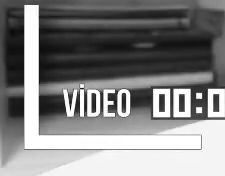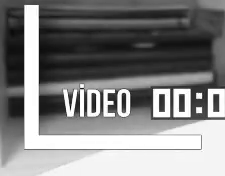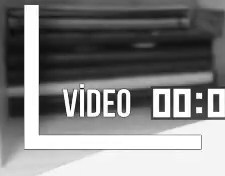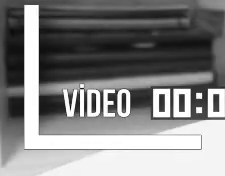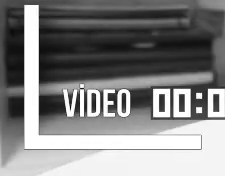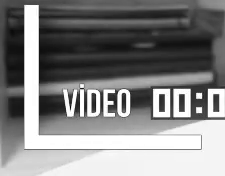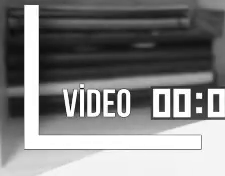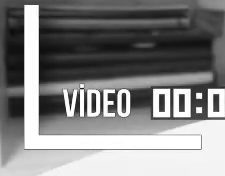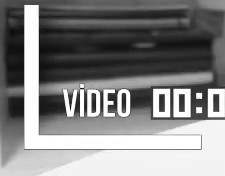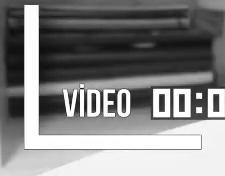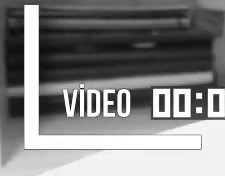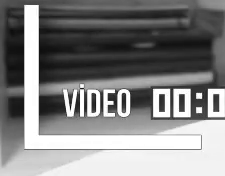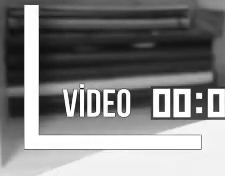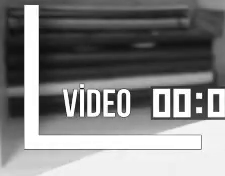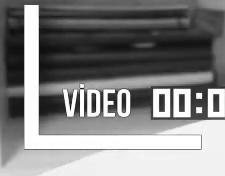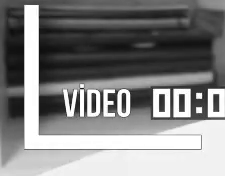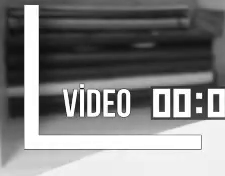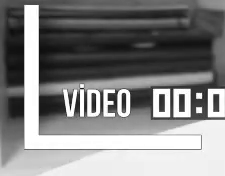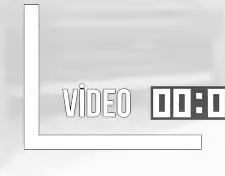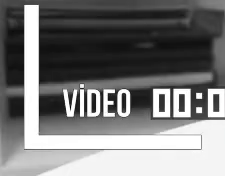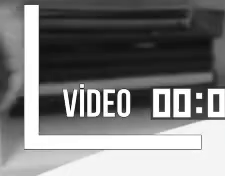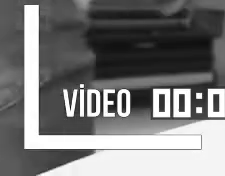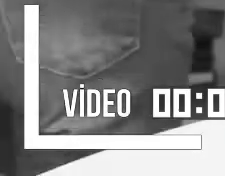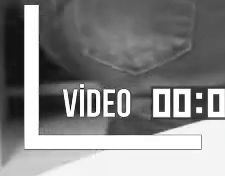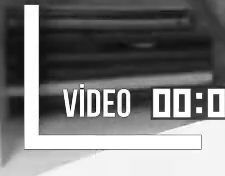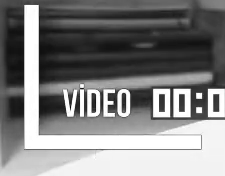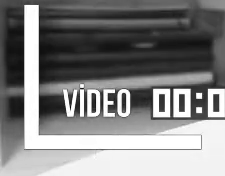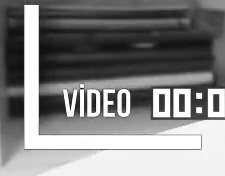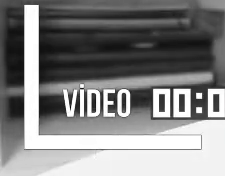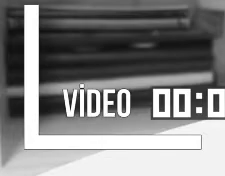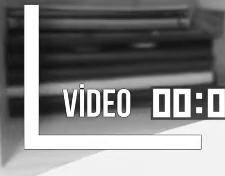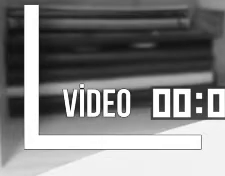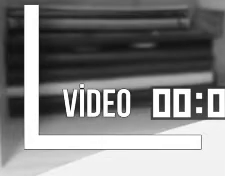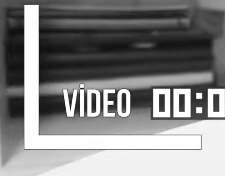Peraí. Ali já está gravando. Já tá tudo gravando.